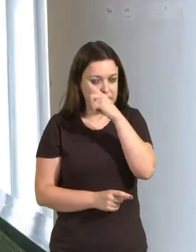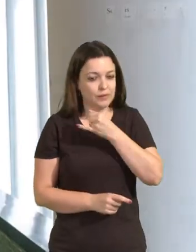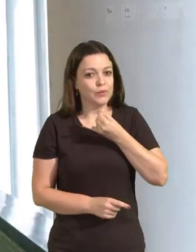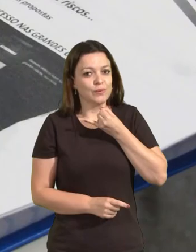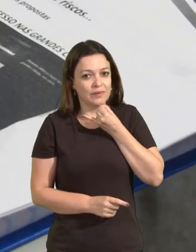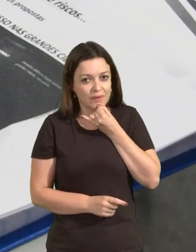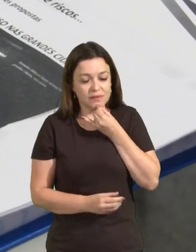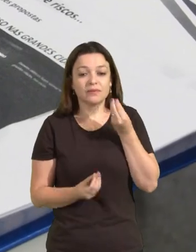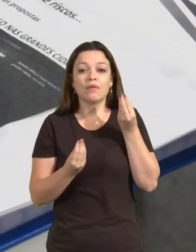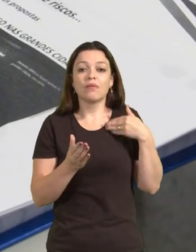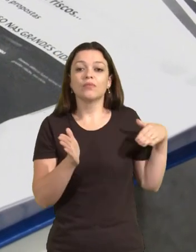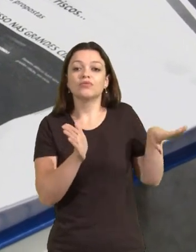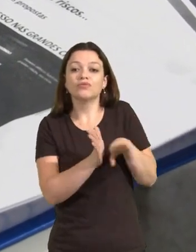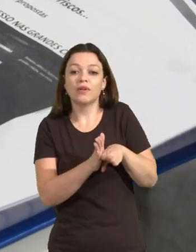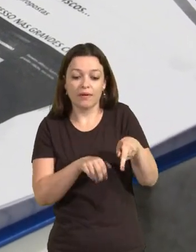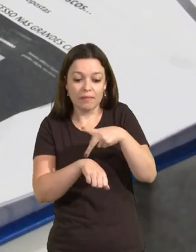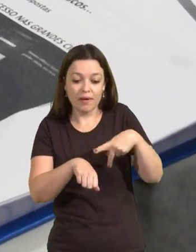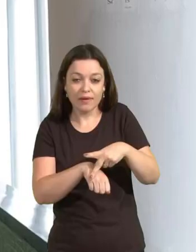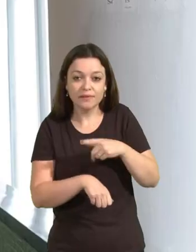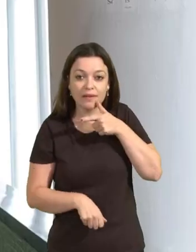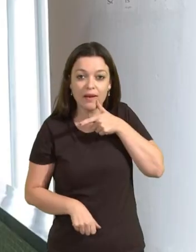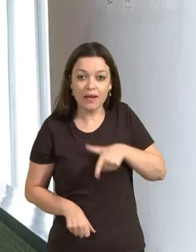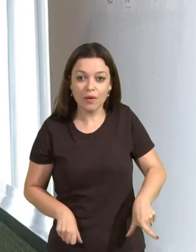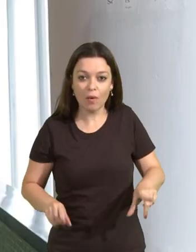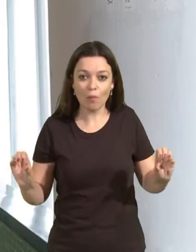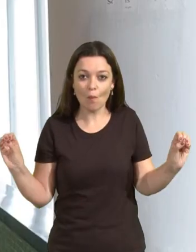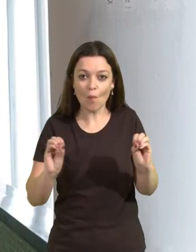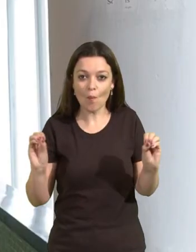bem infeliz. Chegar num país sem conseguir falar a